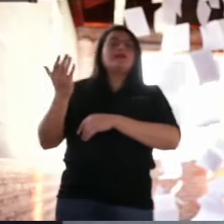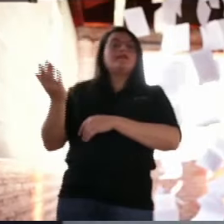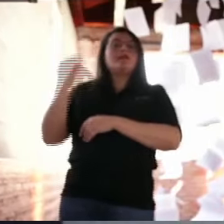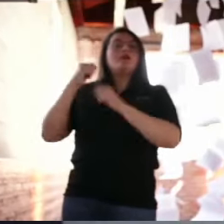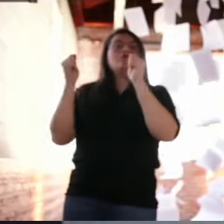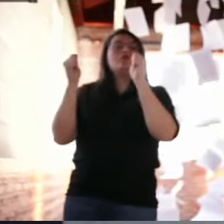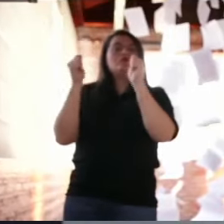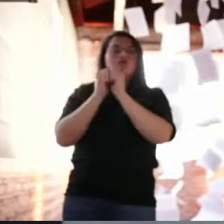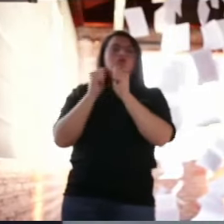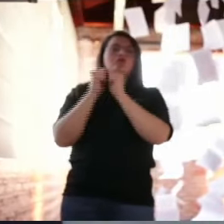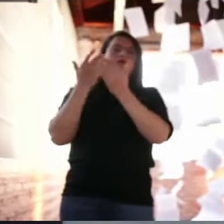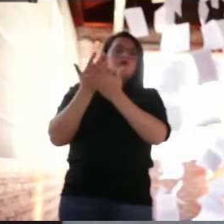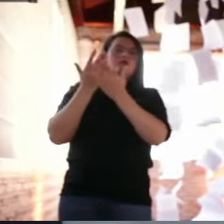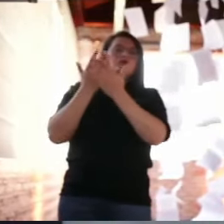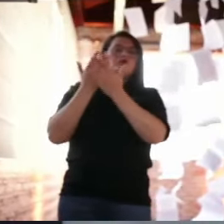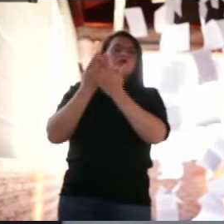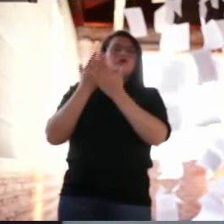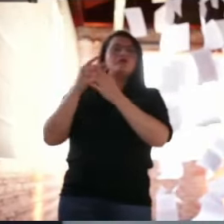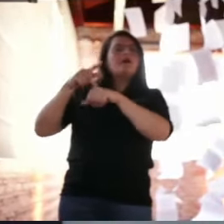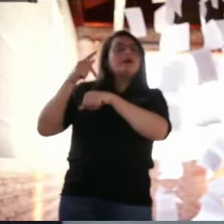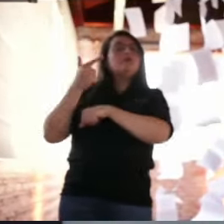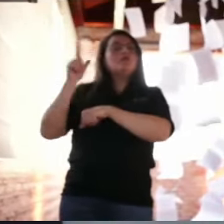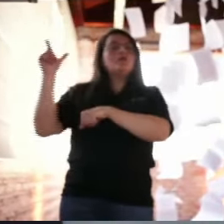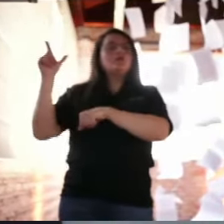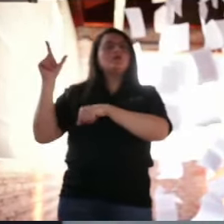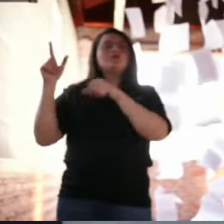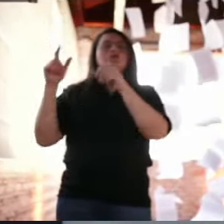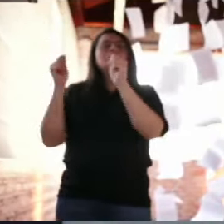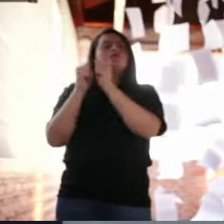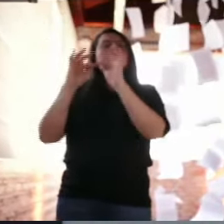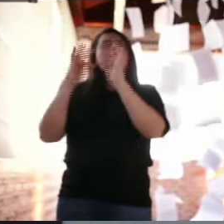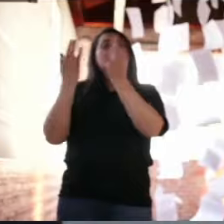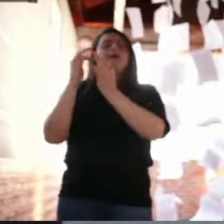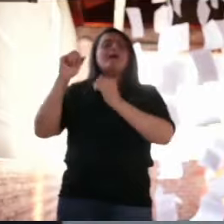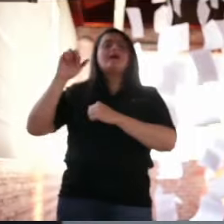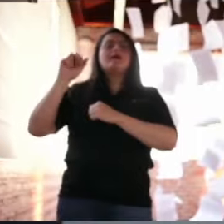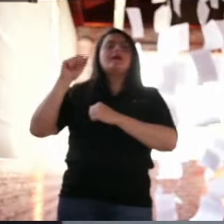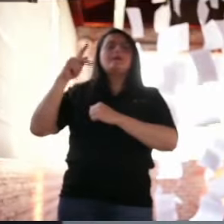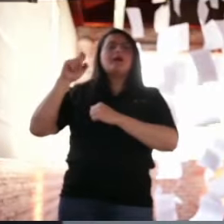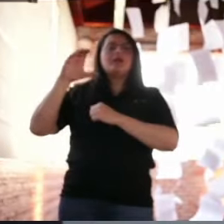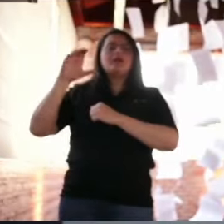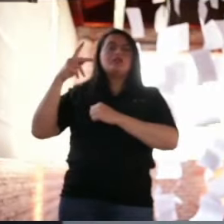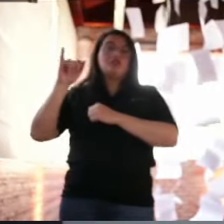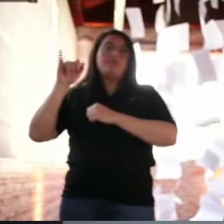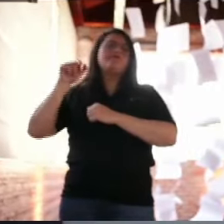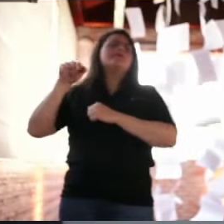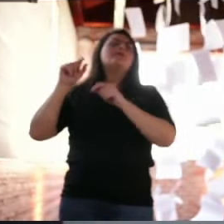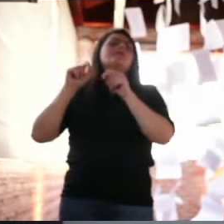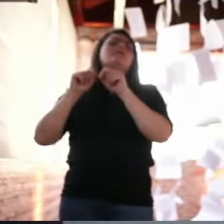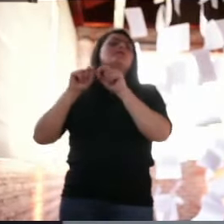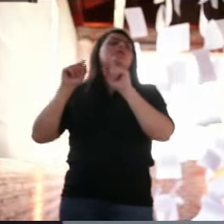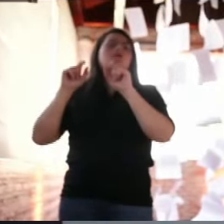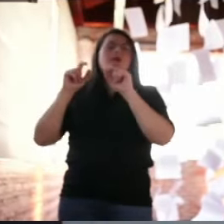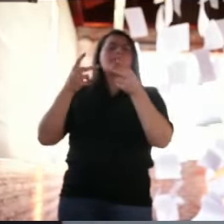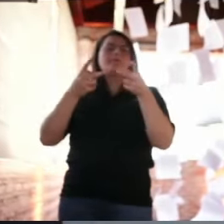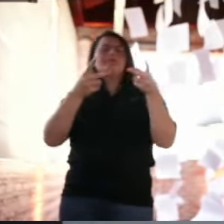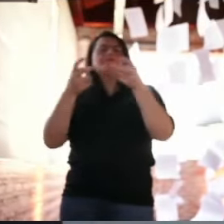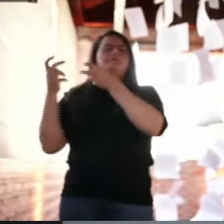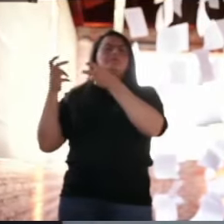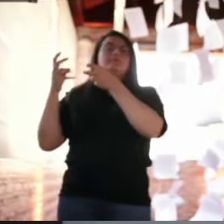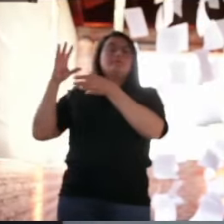que ela faz na Nova Guiné com as famílias arapesh e o que ela faz é perceber que ali